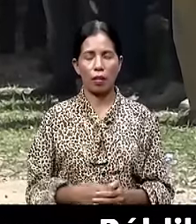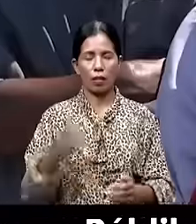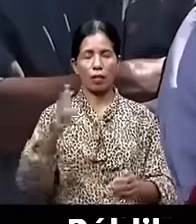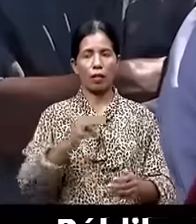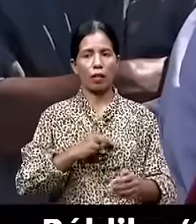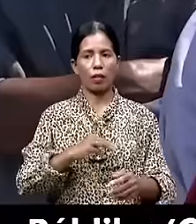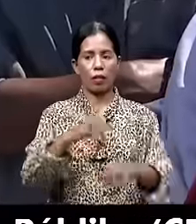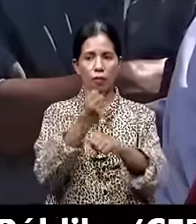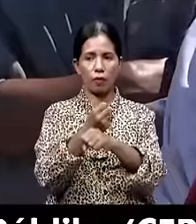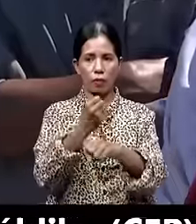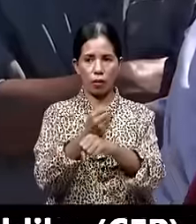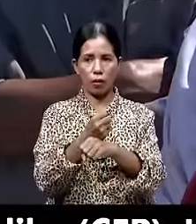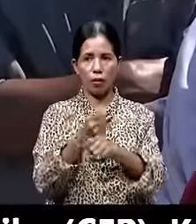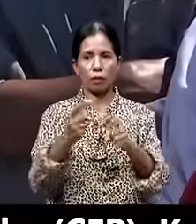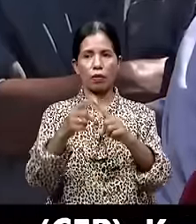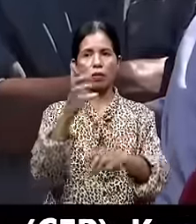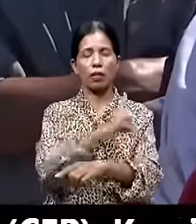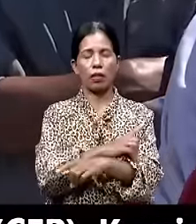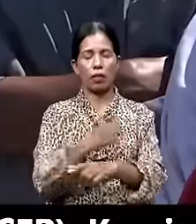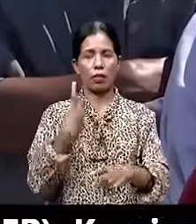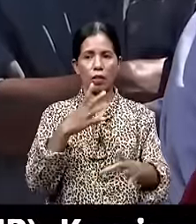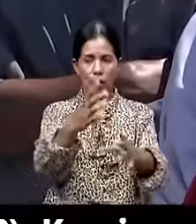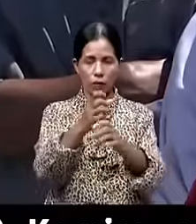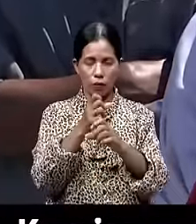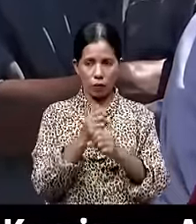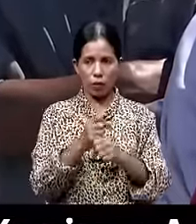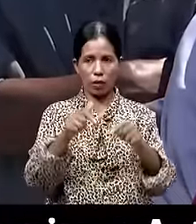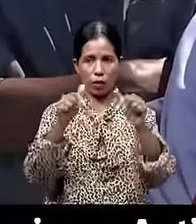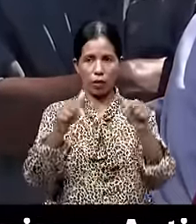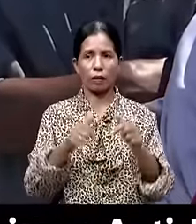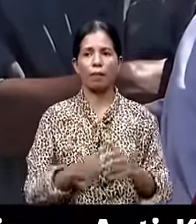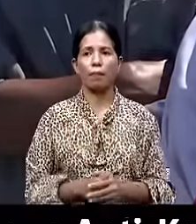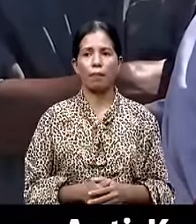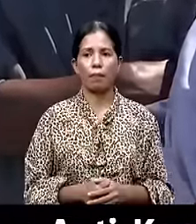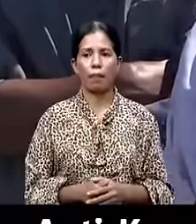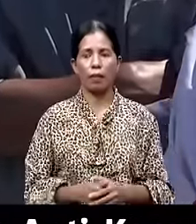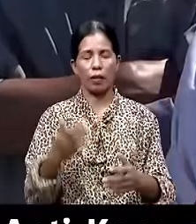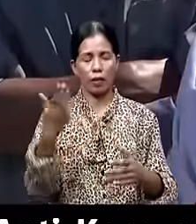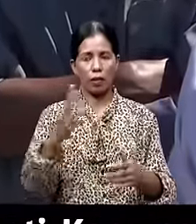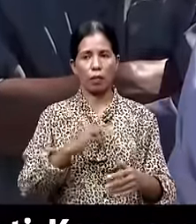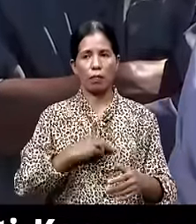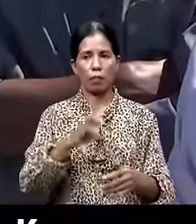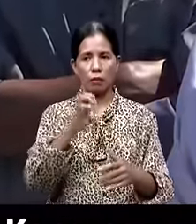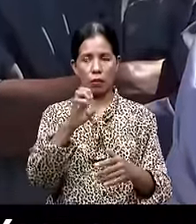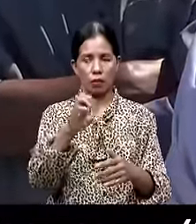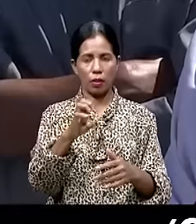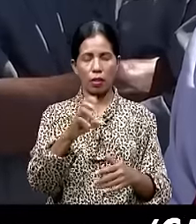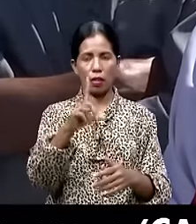meané, nevemak ohin ita foti da dão, iha né, iha Maubici, iha